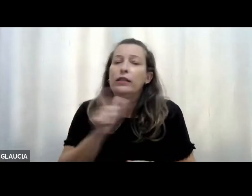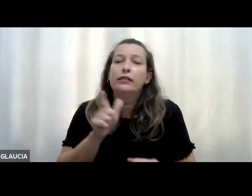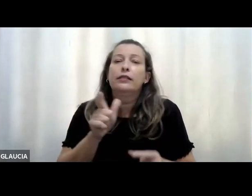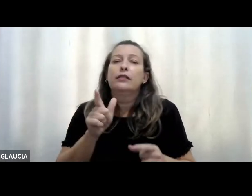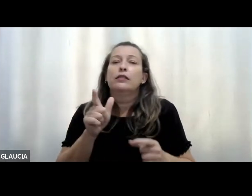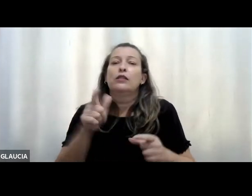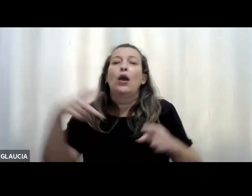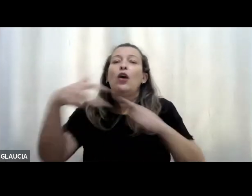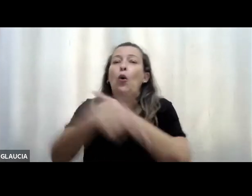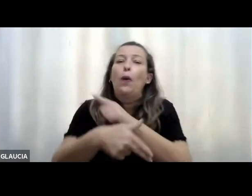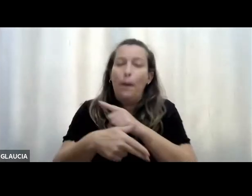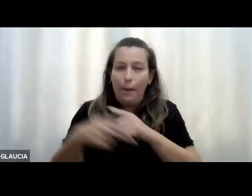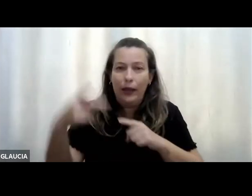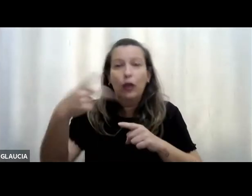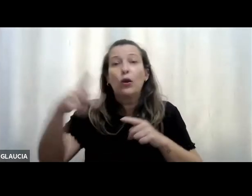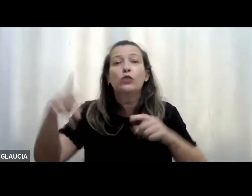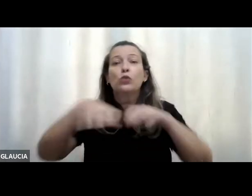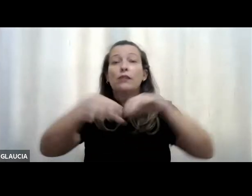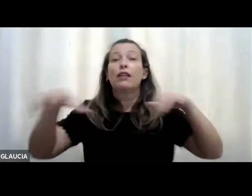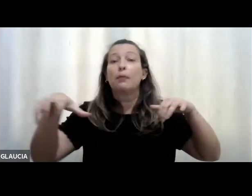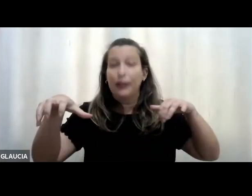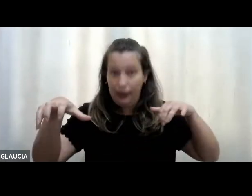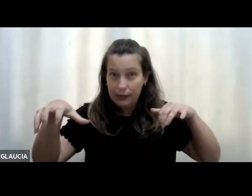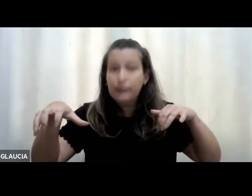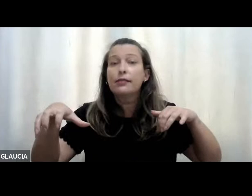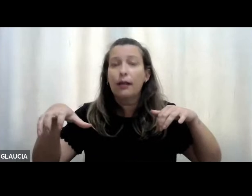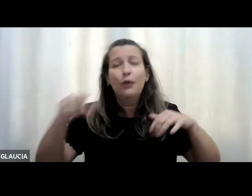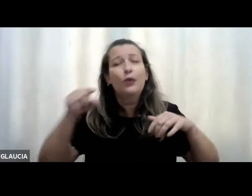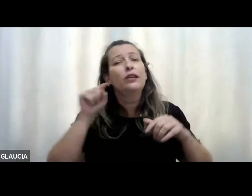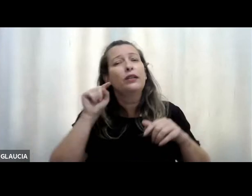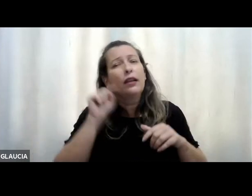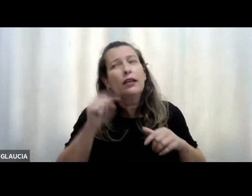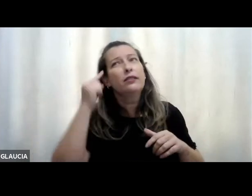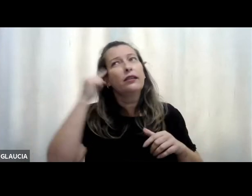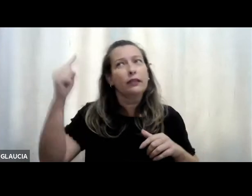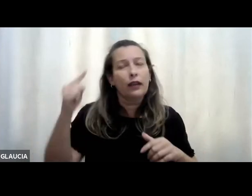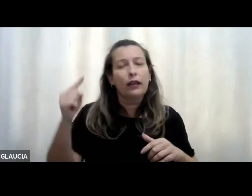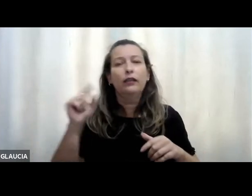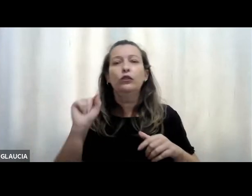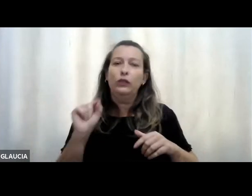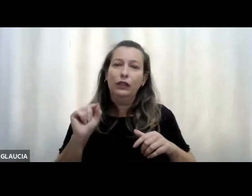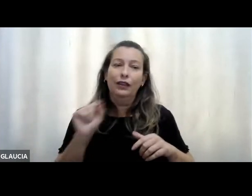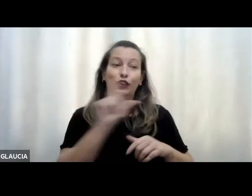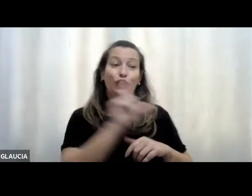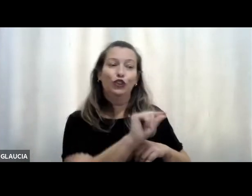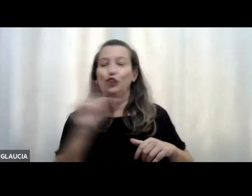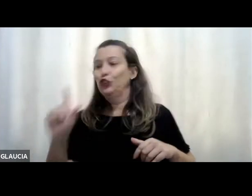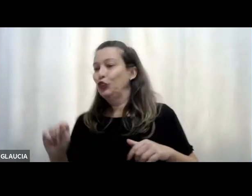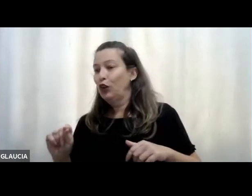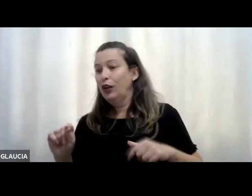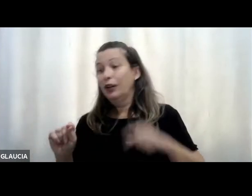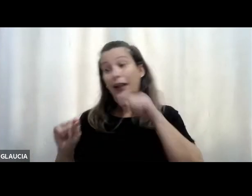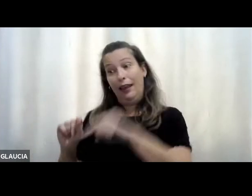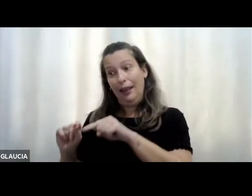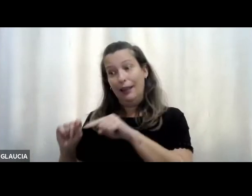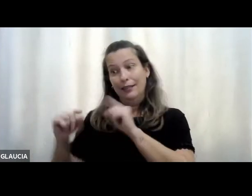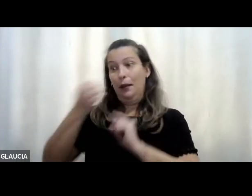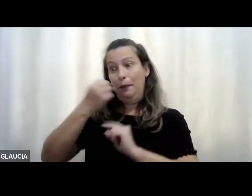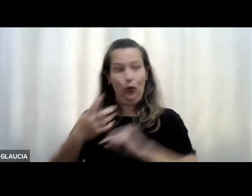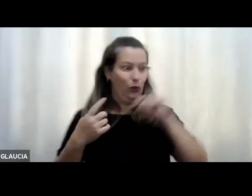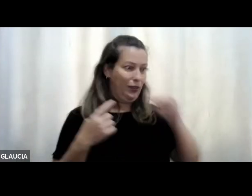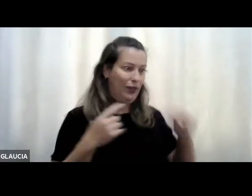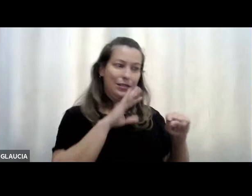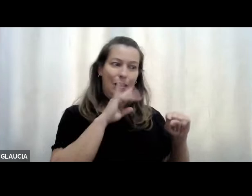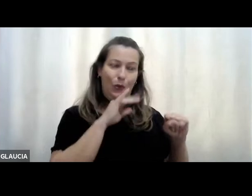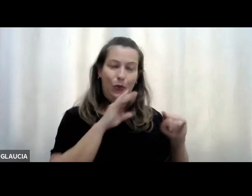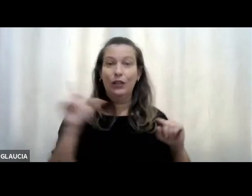com a sua fragmentação, né? Essa ideia de que você escolhe um lado, né? Um lado é bom, o outro lado é ruim, e